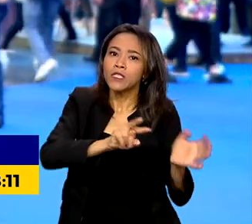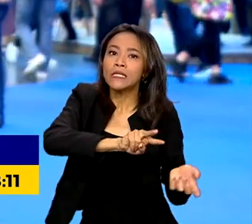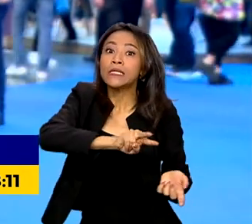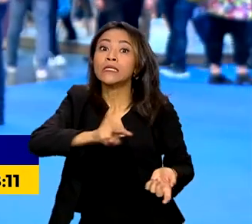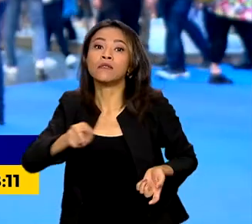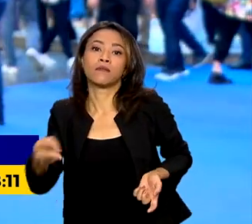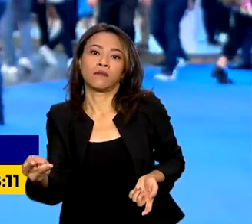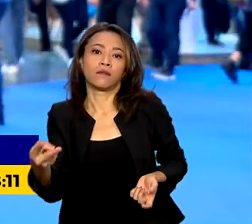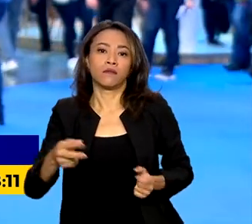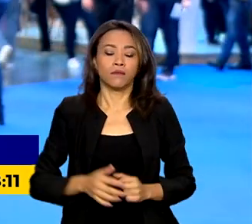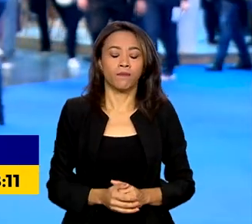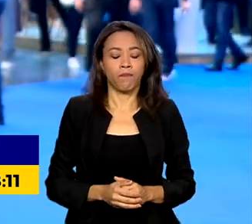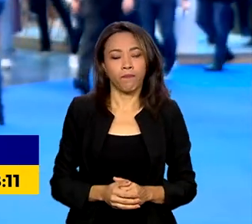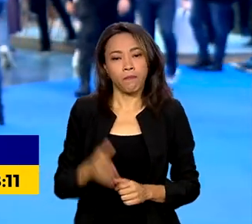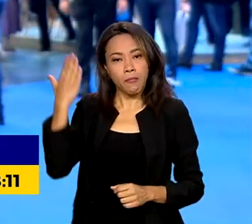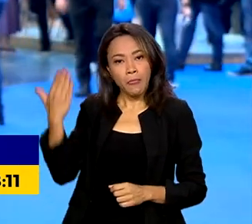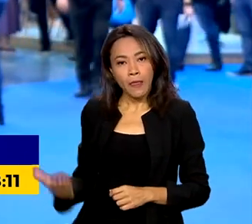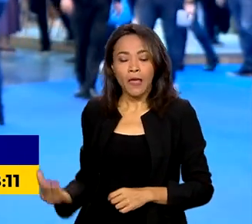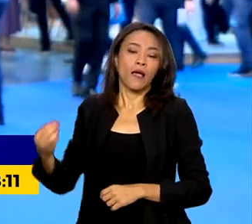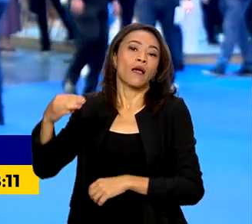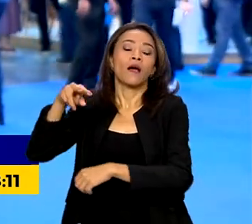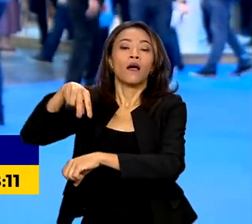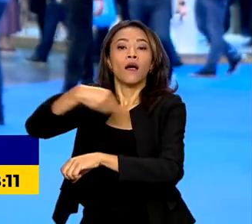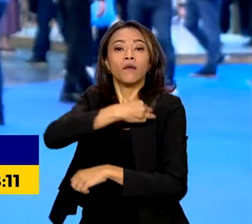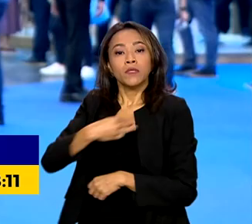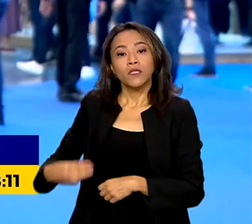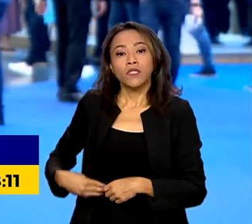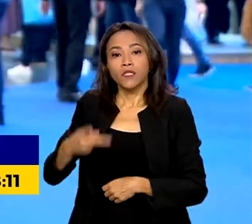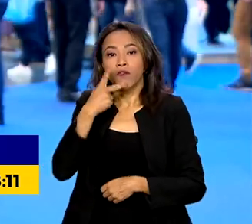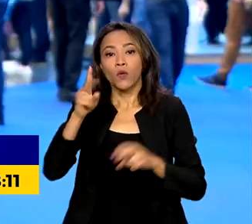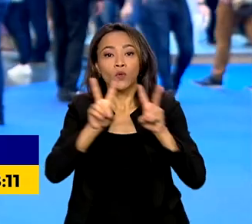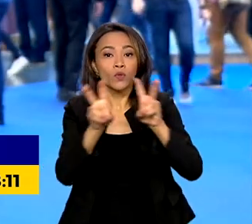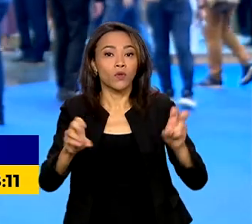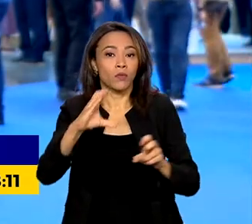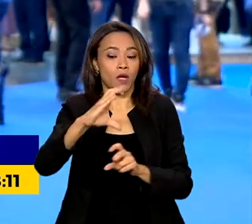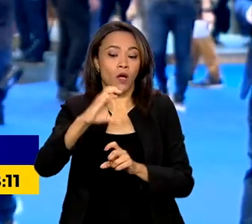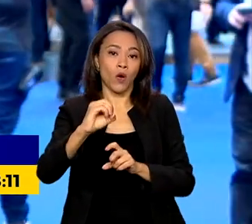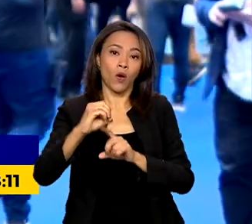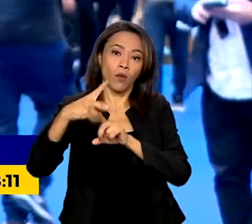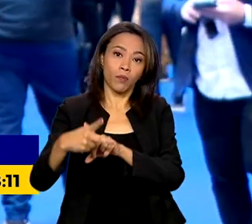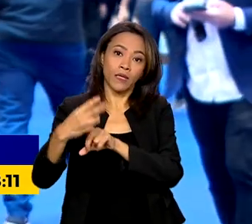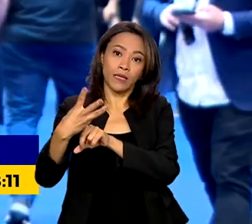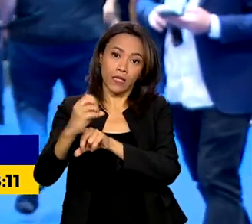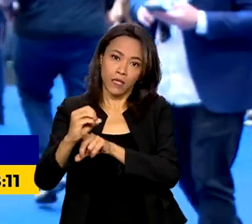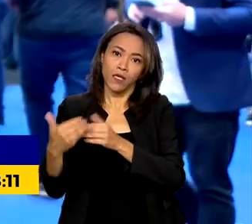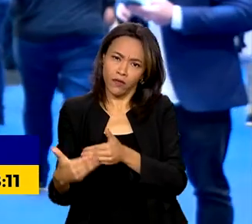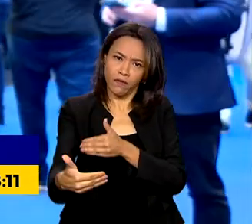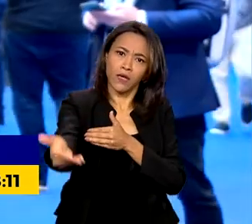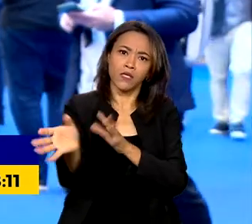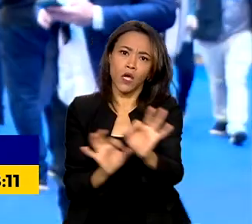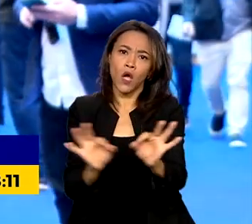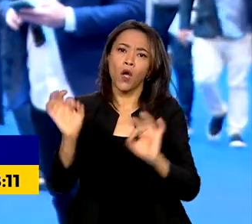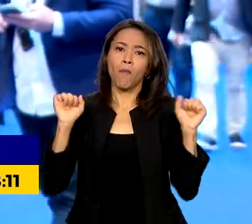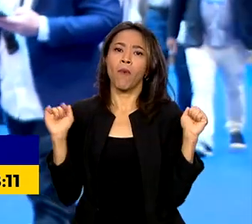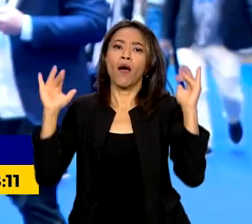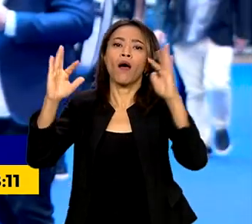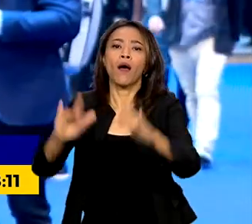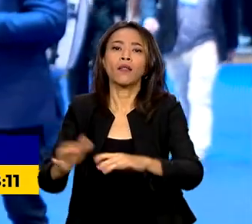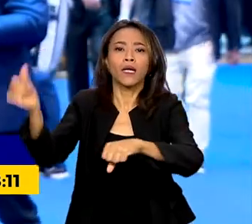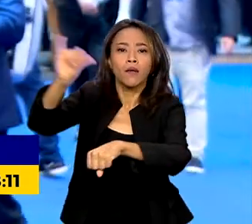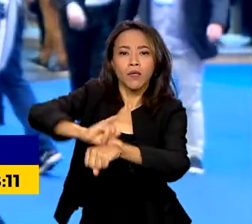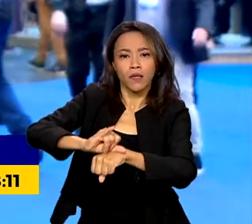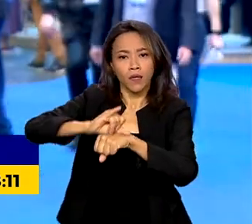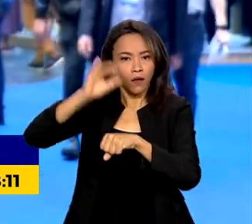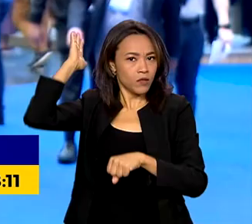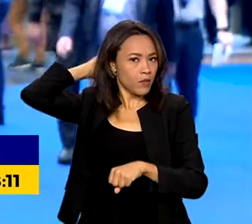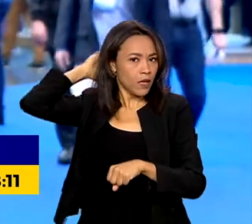A ministra falou também sobre a COP30, que deve ser realizada em Belém em 2025. Segundo ela, o